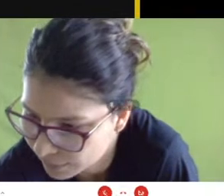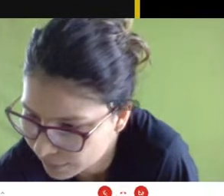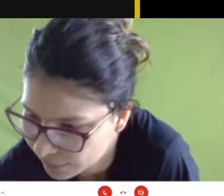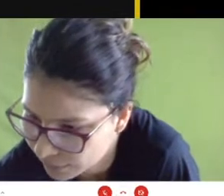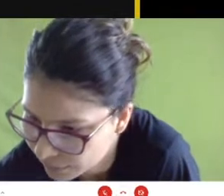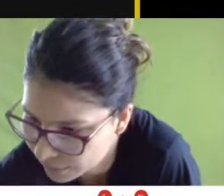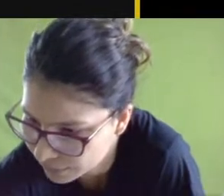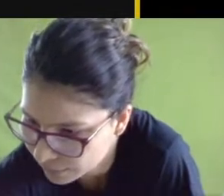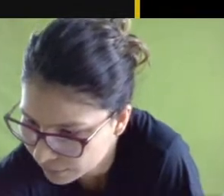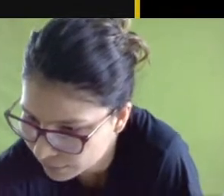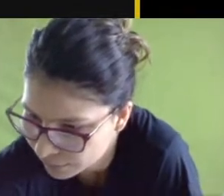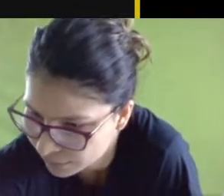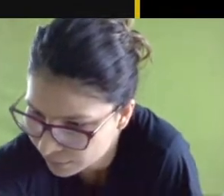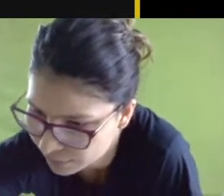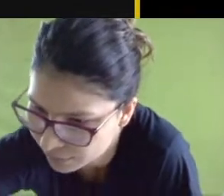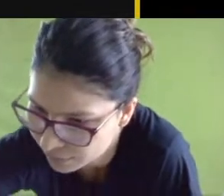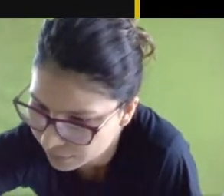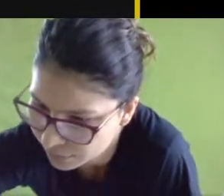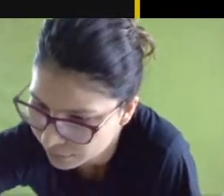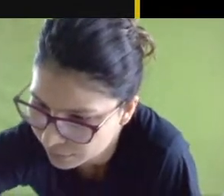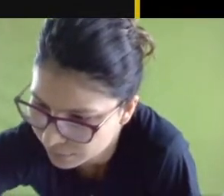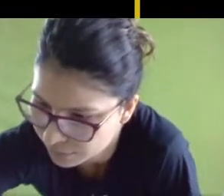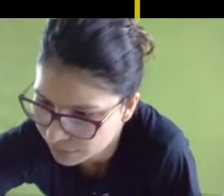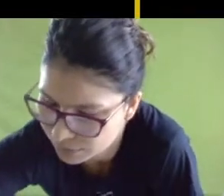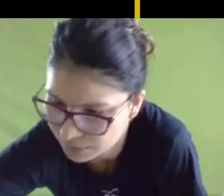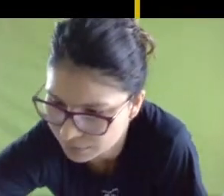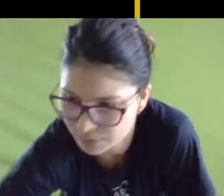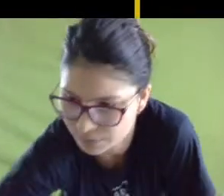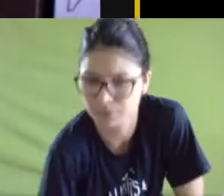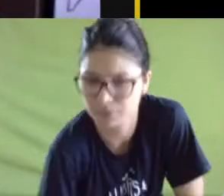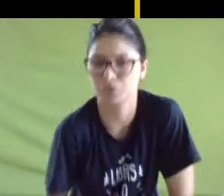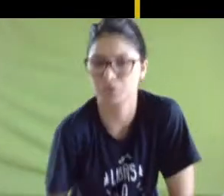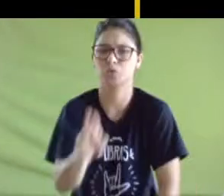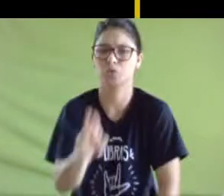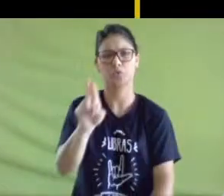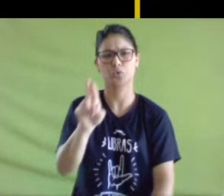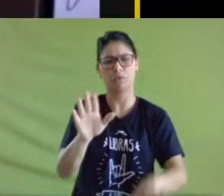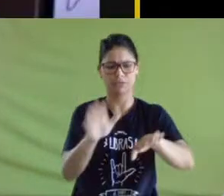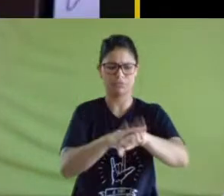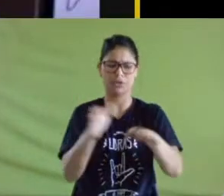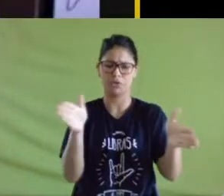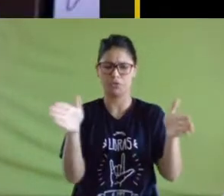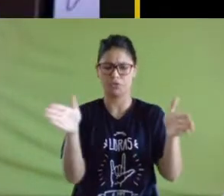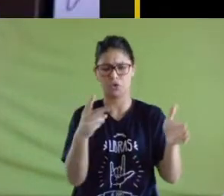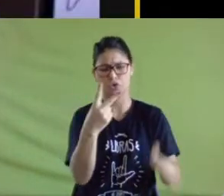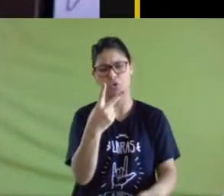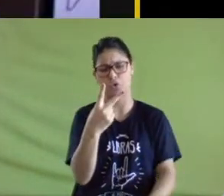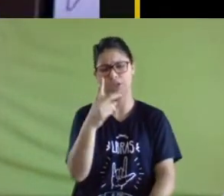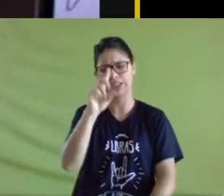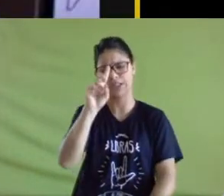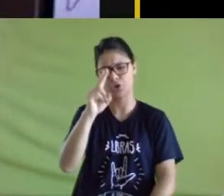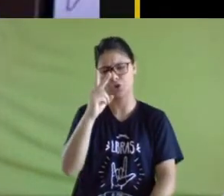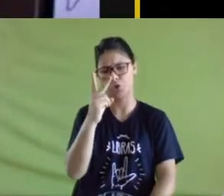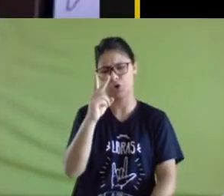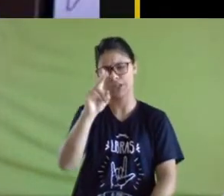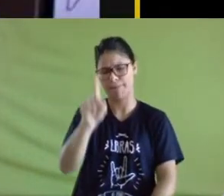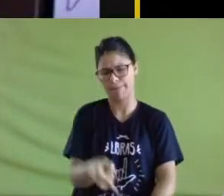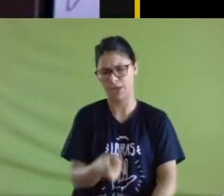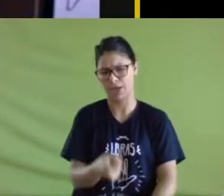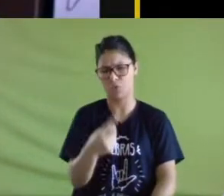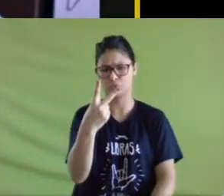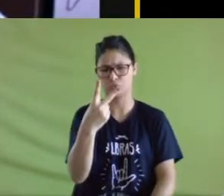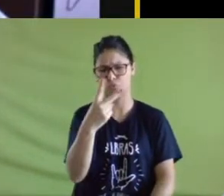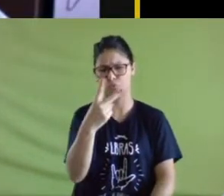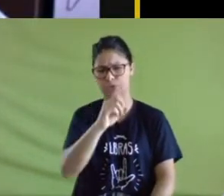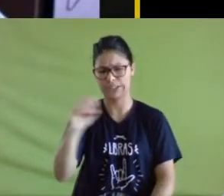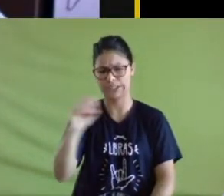muitas diferenças, pelo menos 2.200 anos, ela durou pelo menos entre o século IV